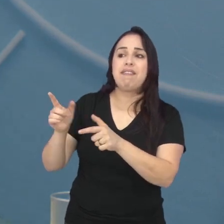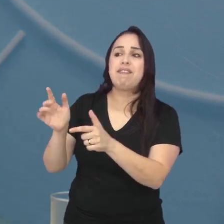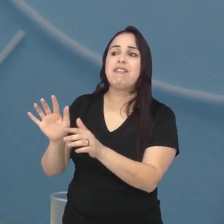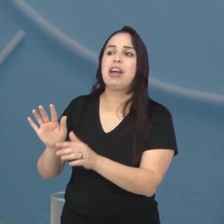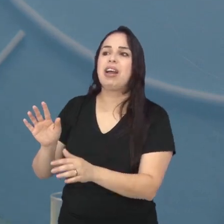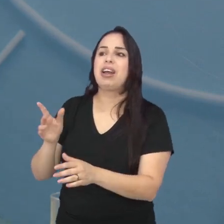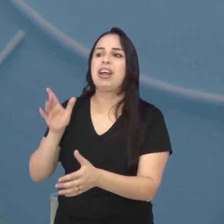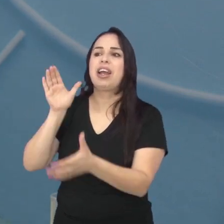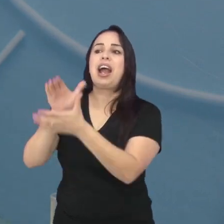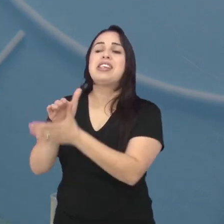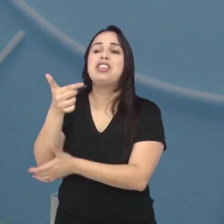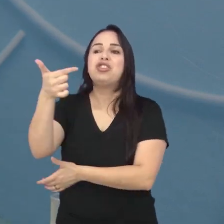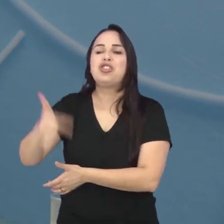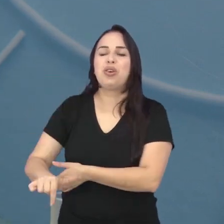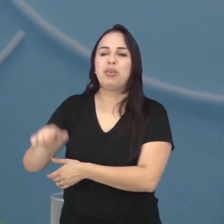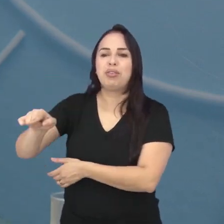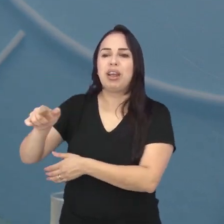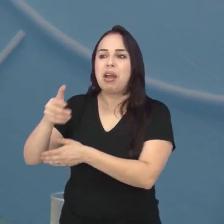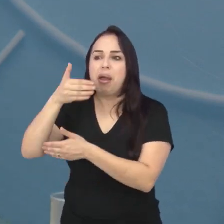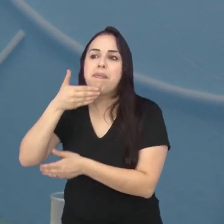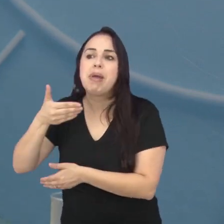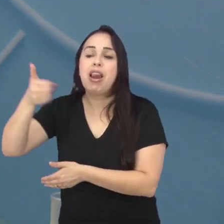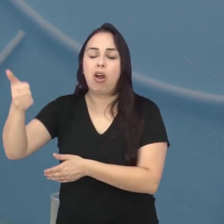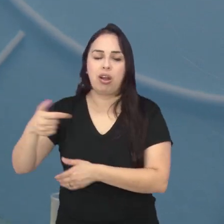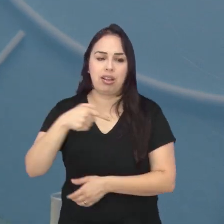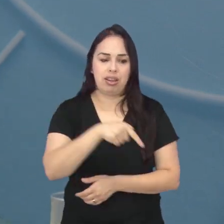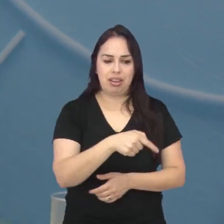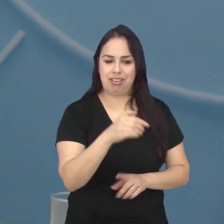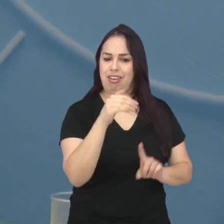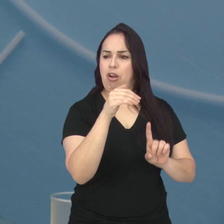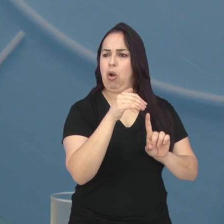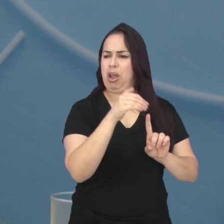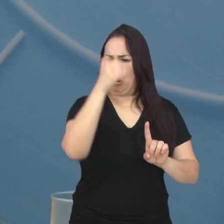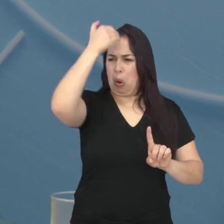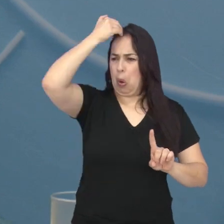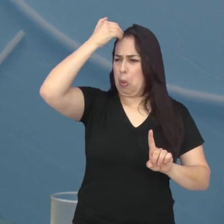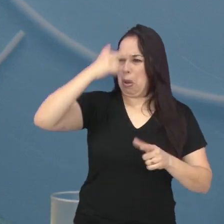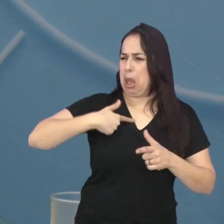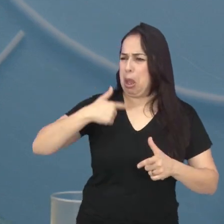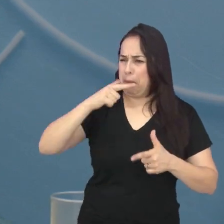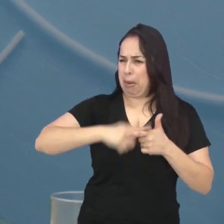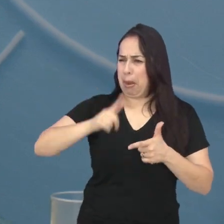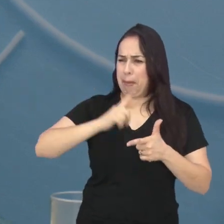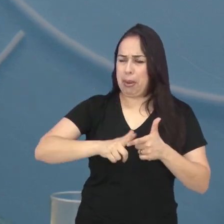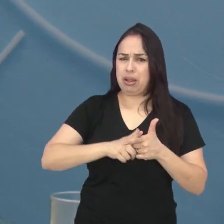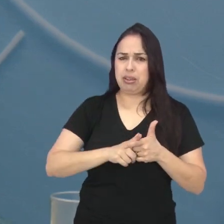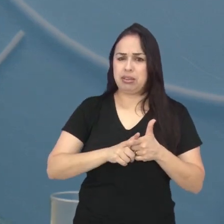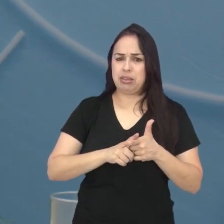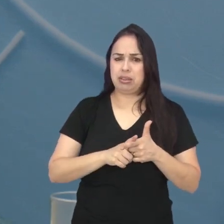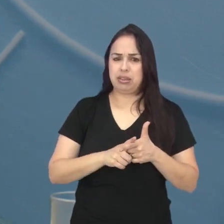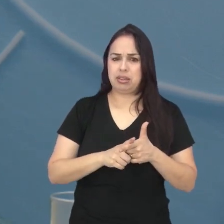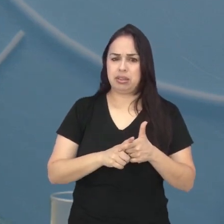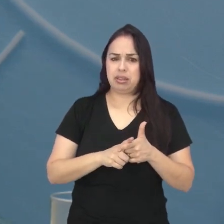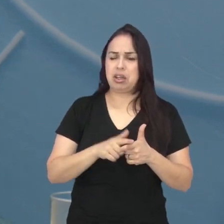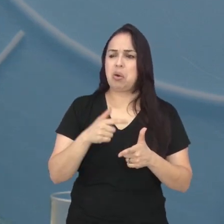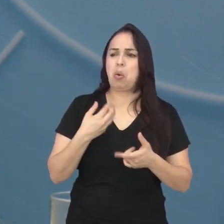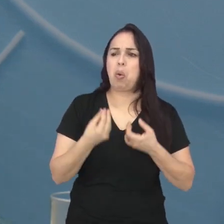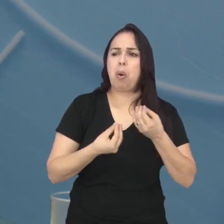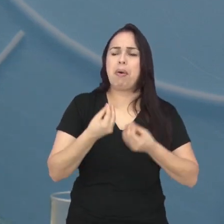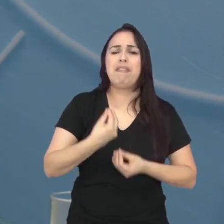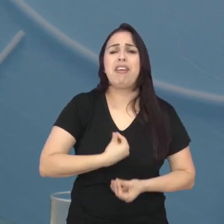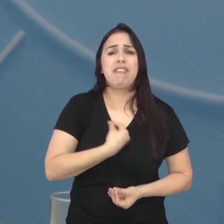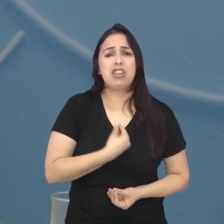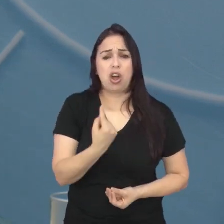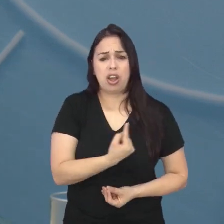Então eu vou tentar. Eu acho que sou eu o problema. Ele está falando que sou eu. A pessoa realmente acredita. Se ela é o problema, quem vai querer ela depois? Como ela